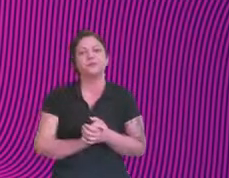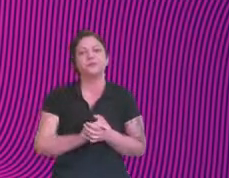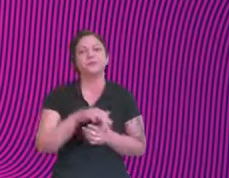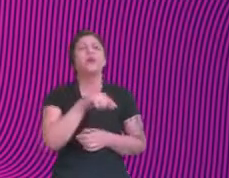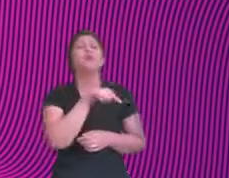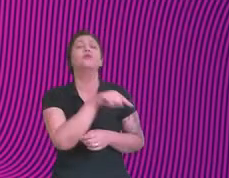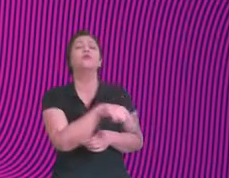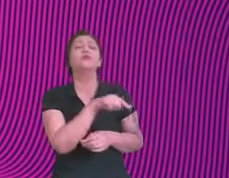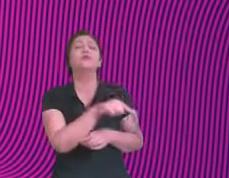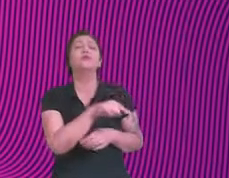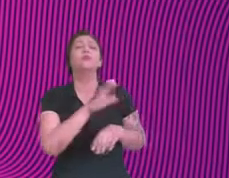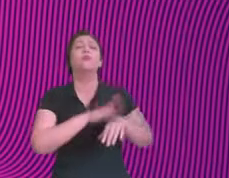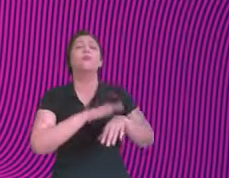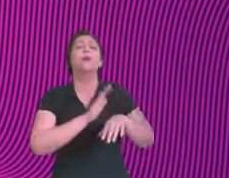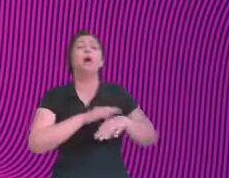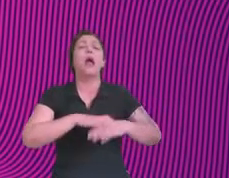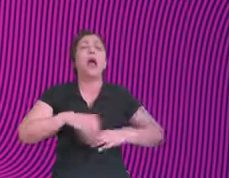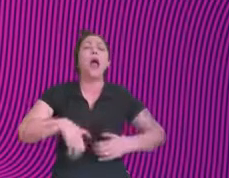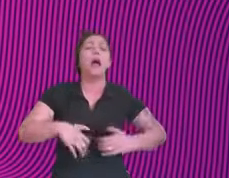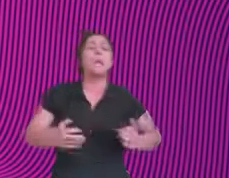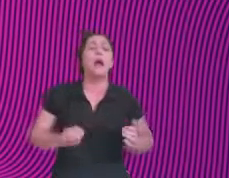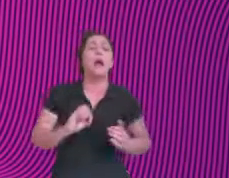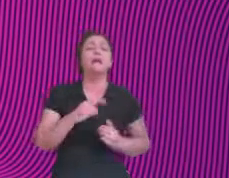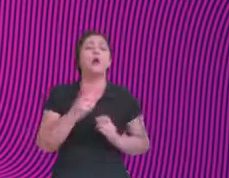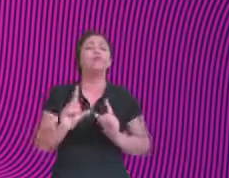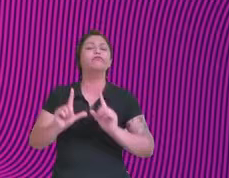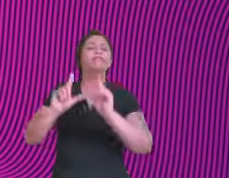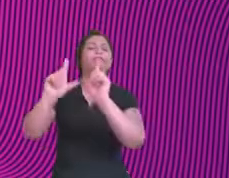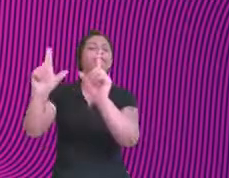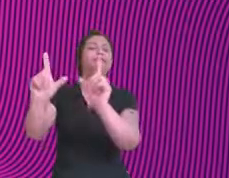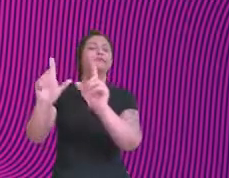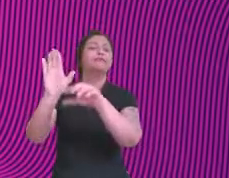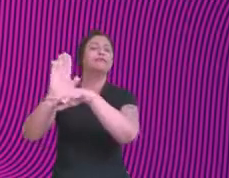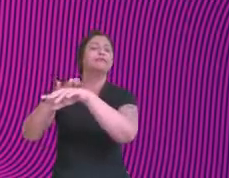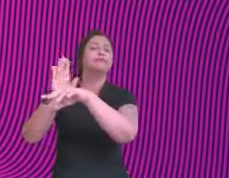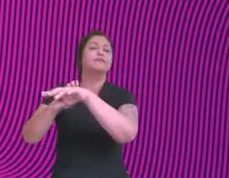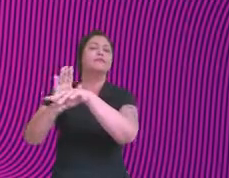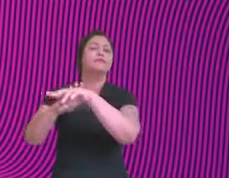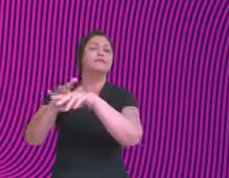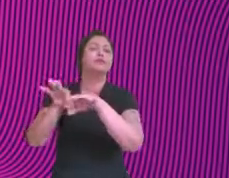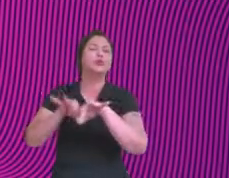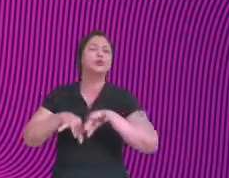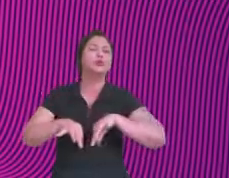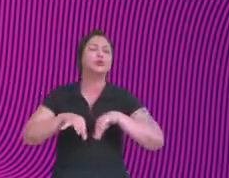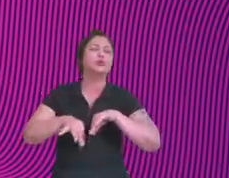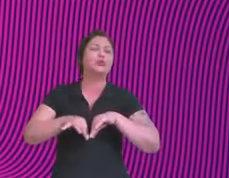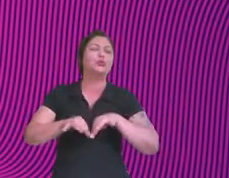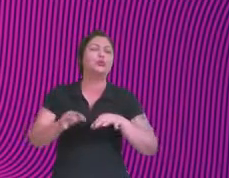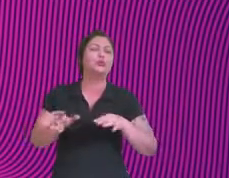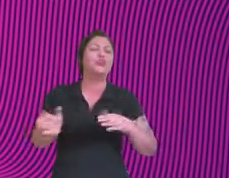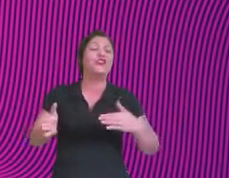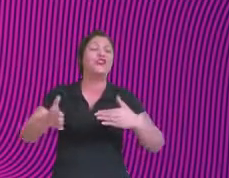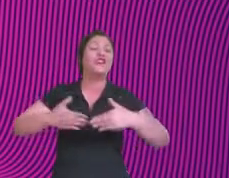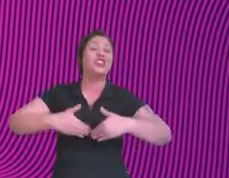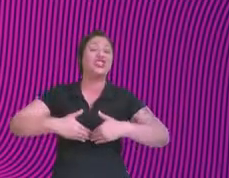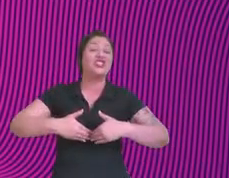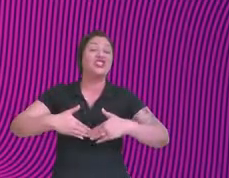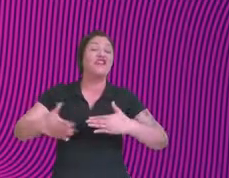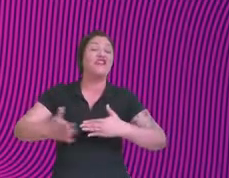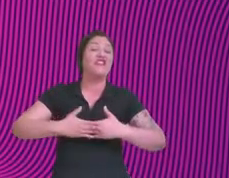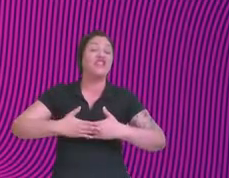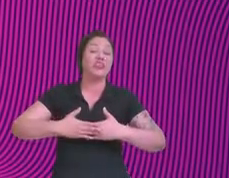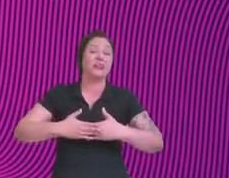faz com técnica aberta ou fechada. Eu tive a percepção de que os pioneiros,